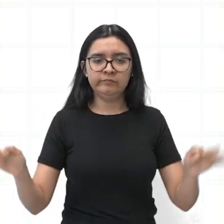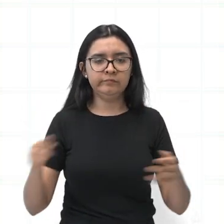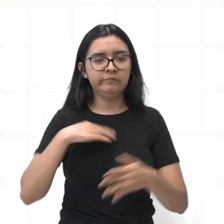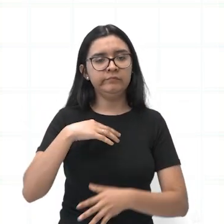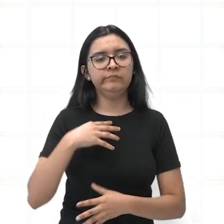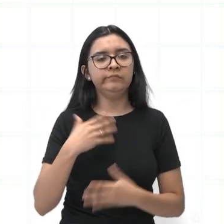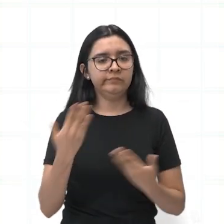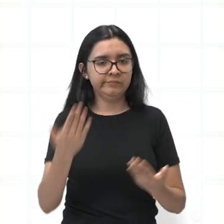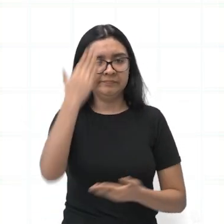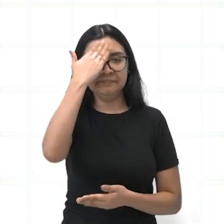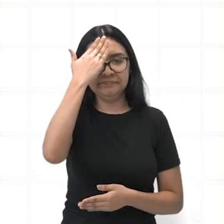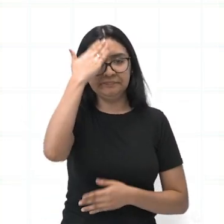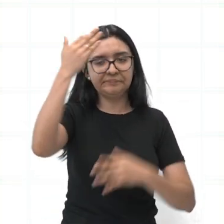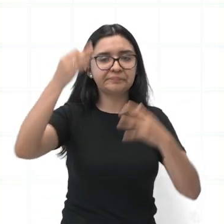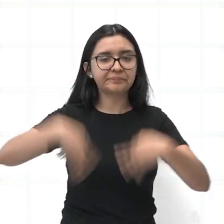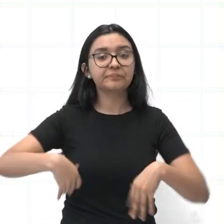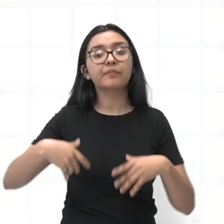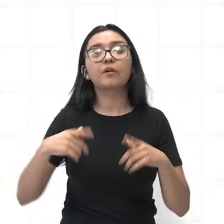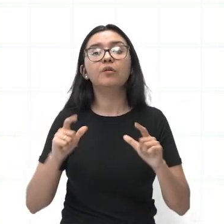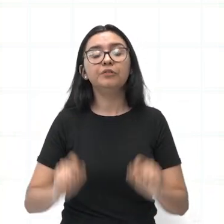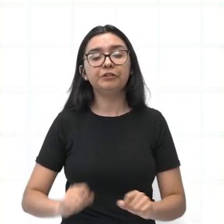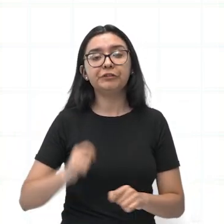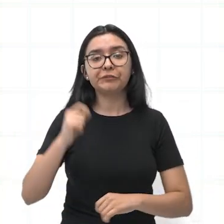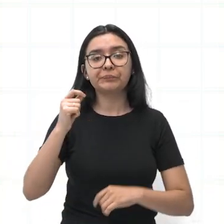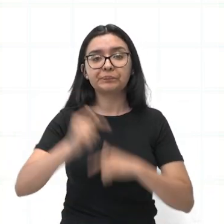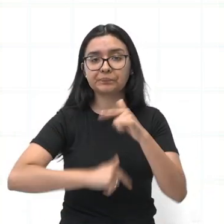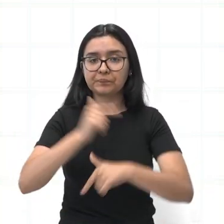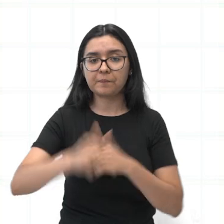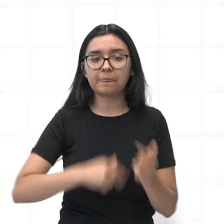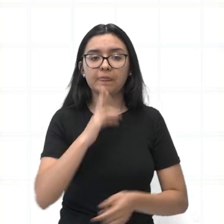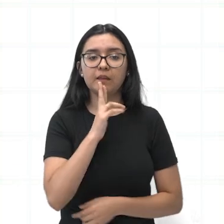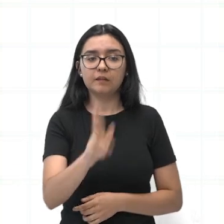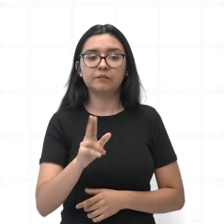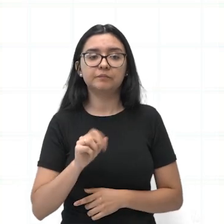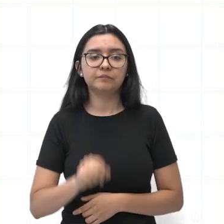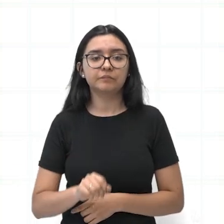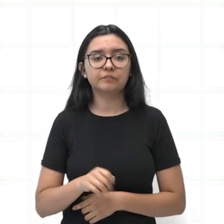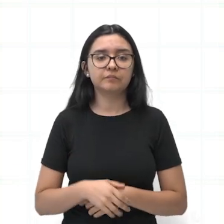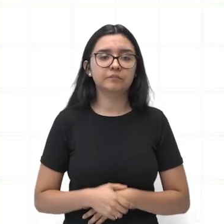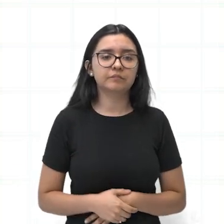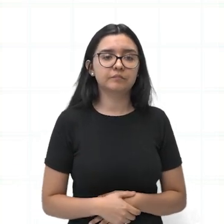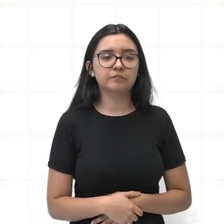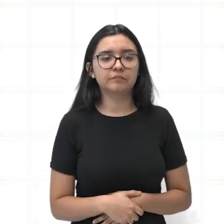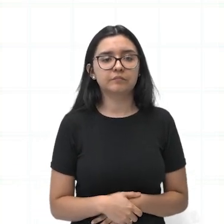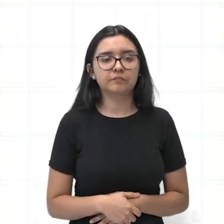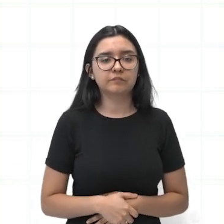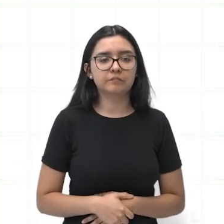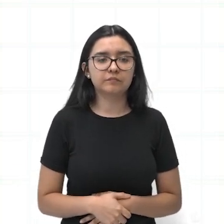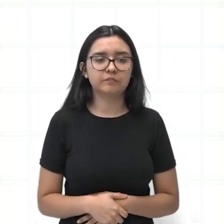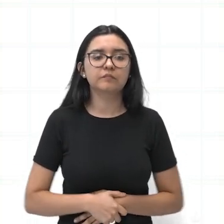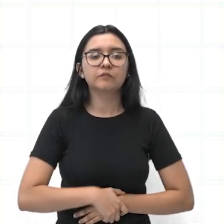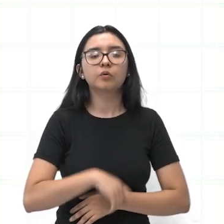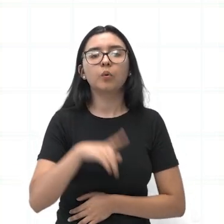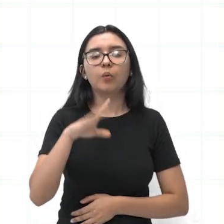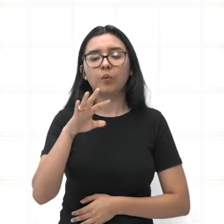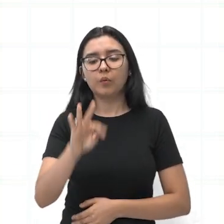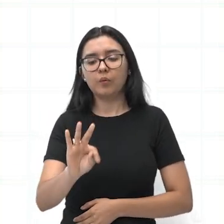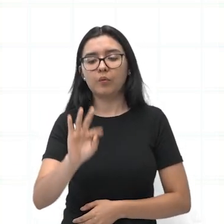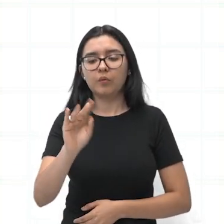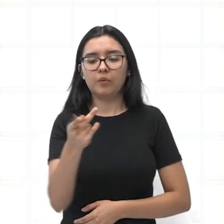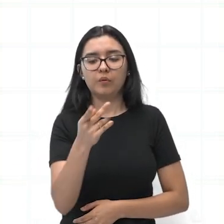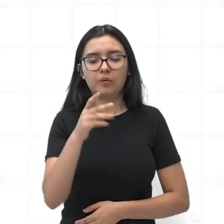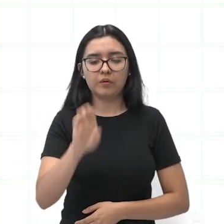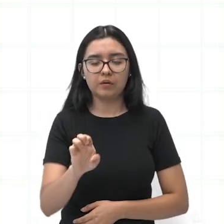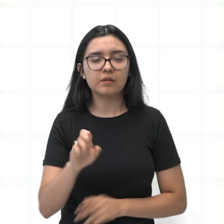identificar onde eles trabalham, certo? Eu vou responder com o they, que são eles, ok?